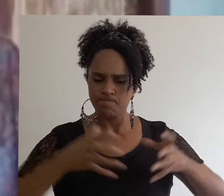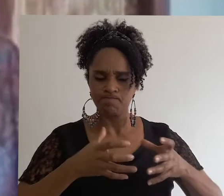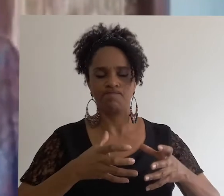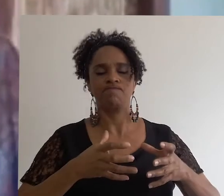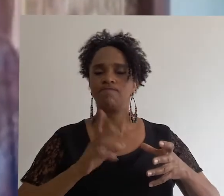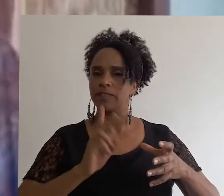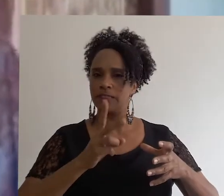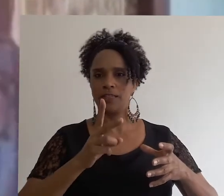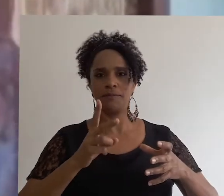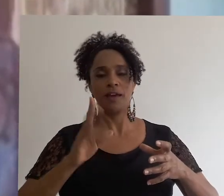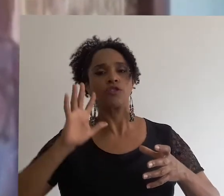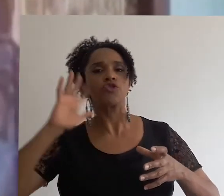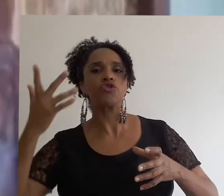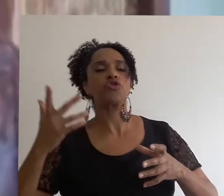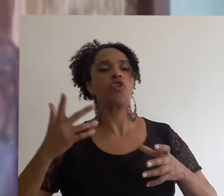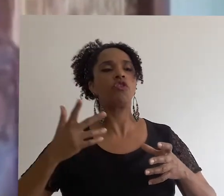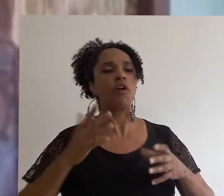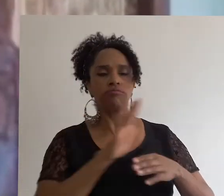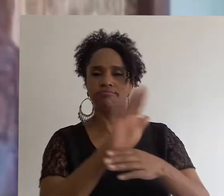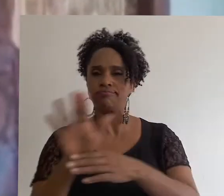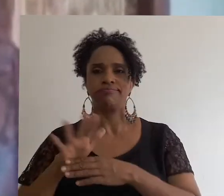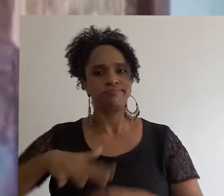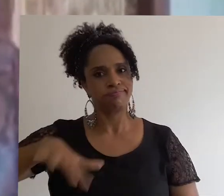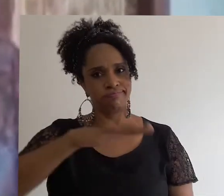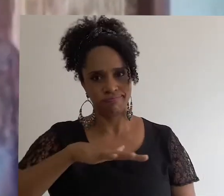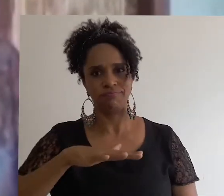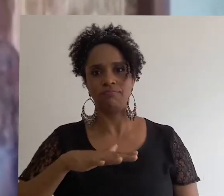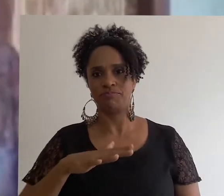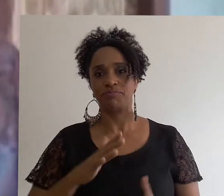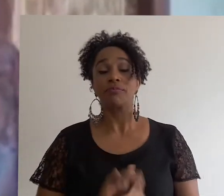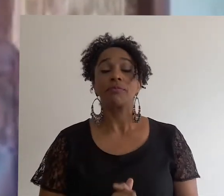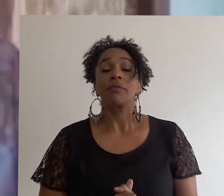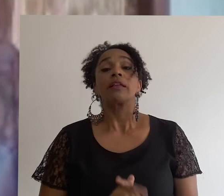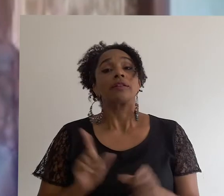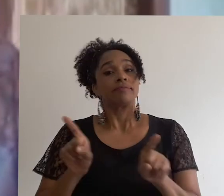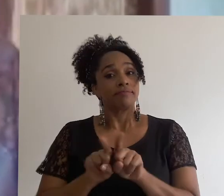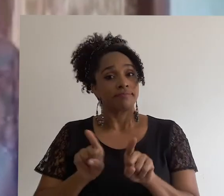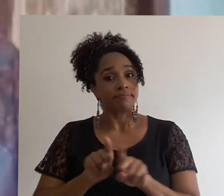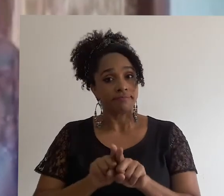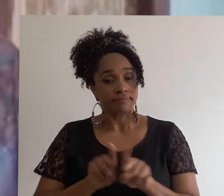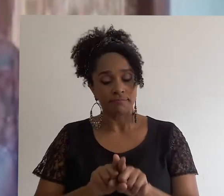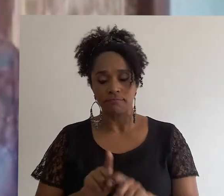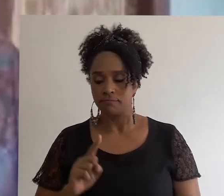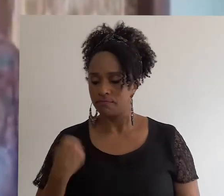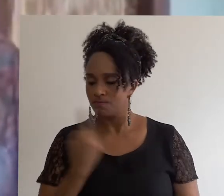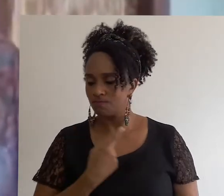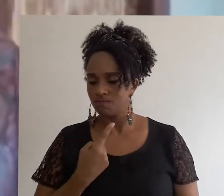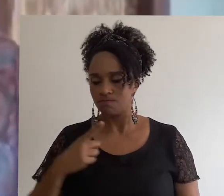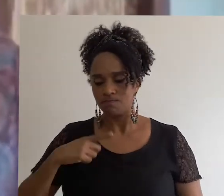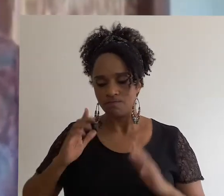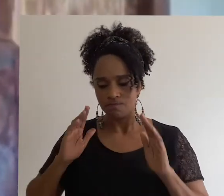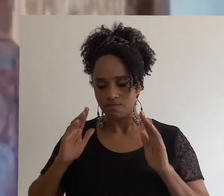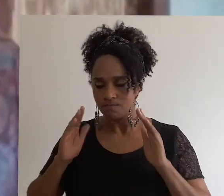políticas aprovadas. Para além disso, paralelo a isso, né, este ano a gente focou aí